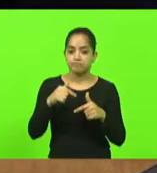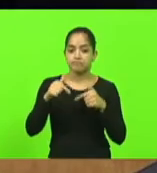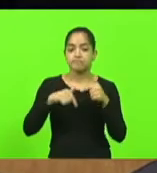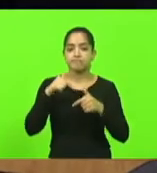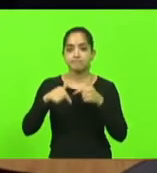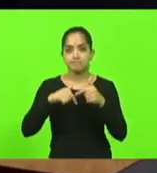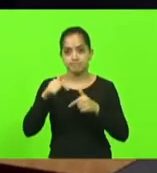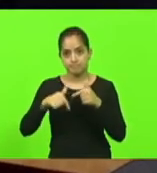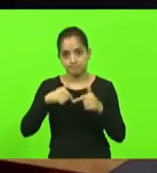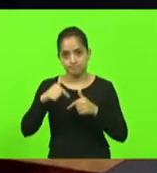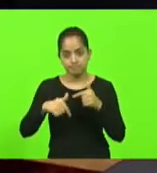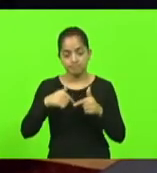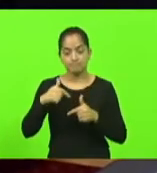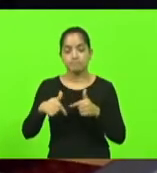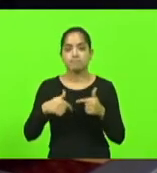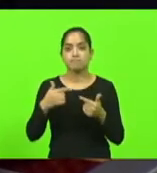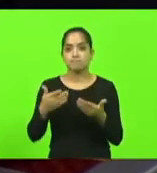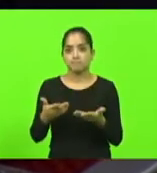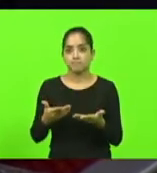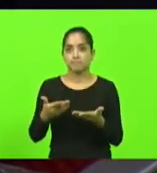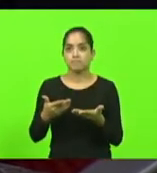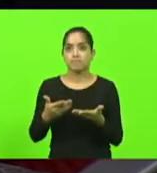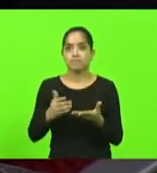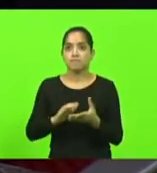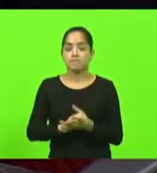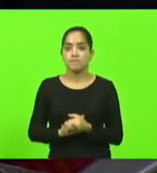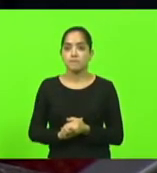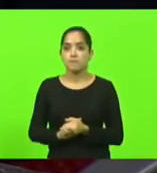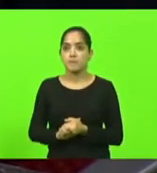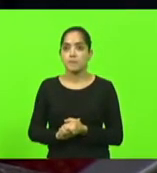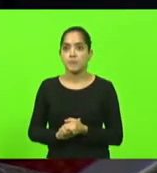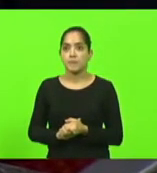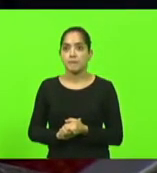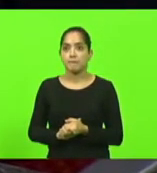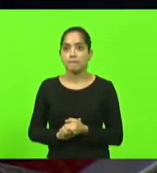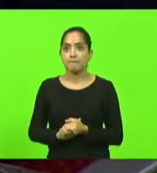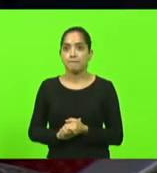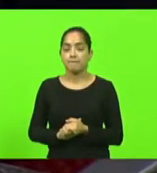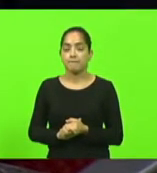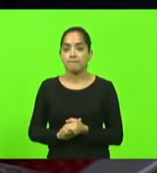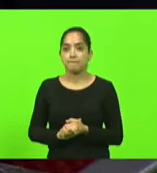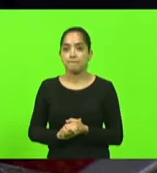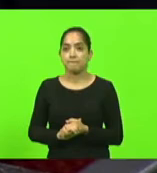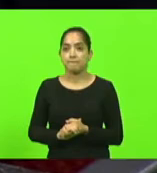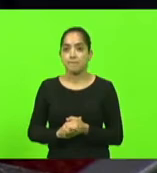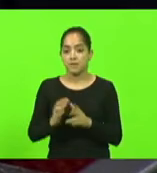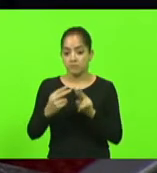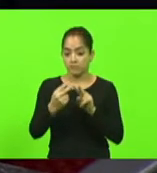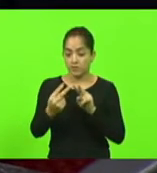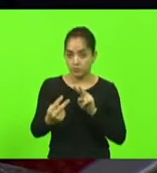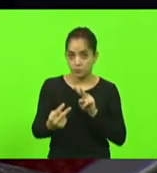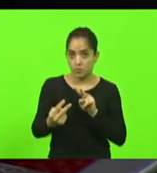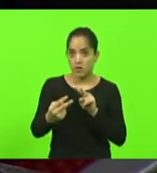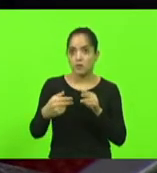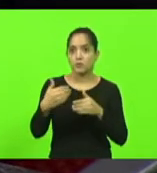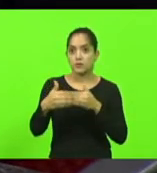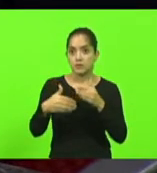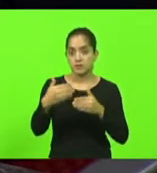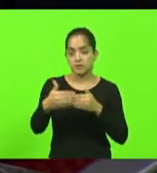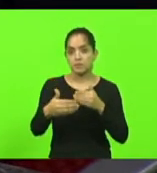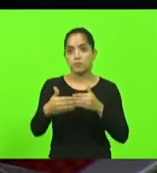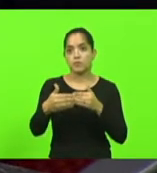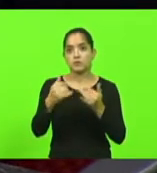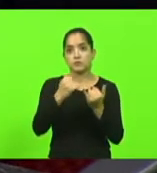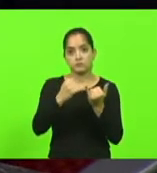primeiro momento, inicialmente, exclusivamente, virtual e, posteriormente, de maneira